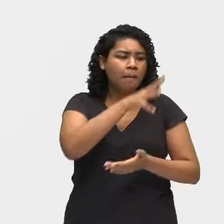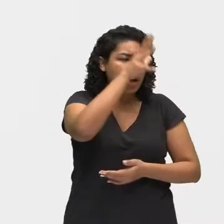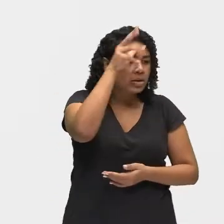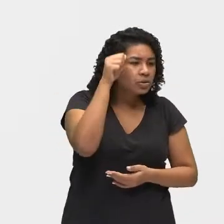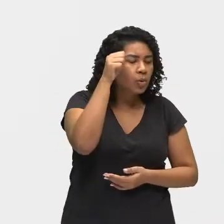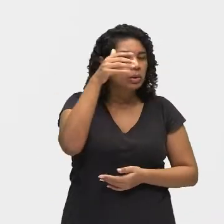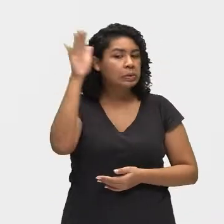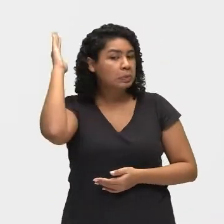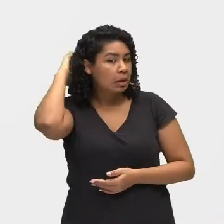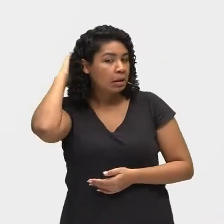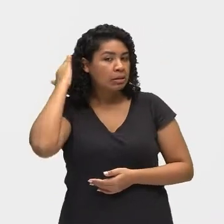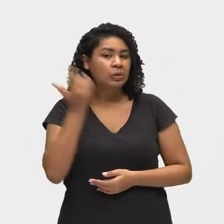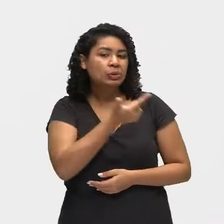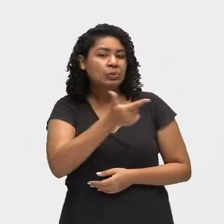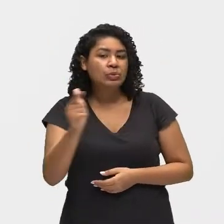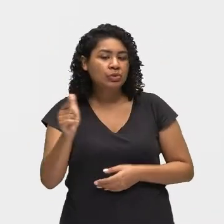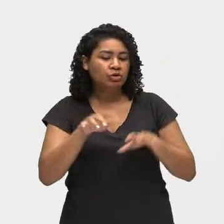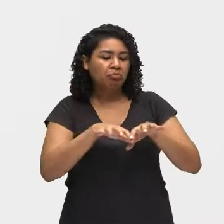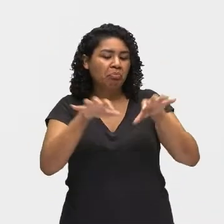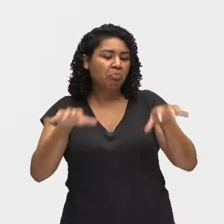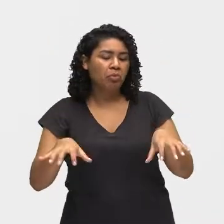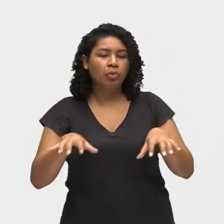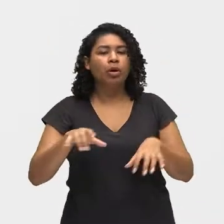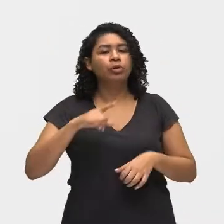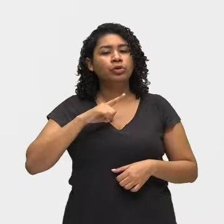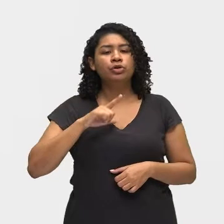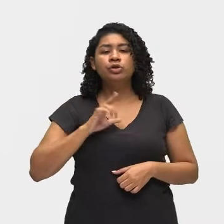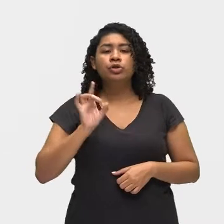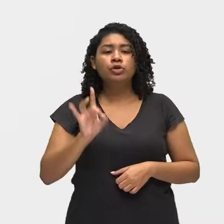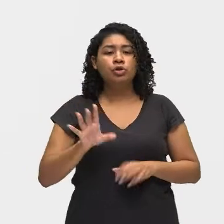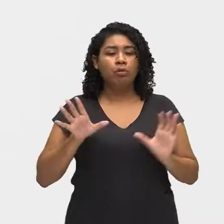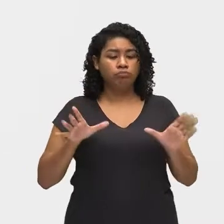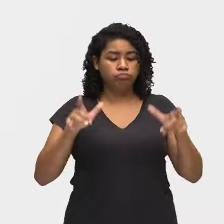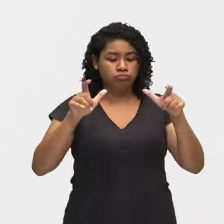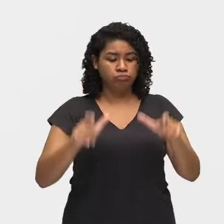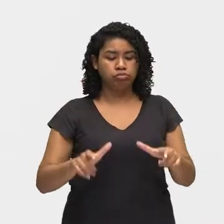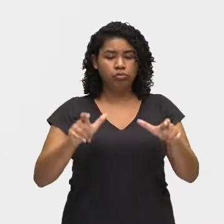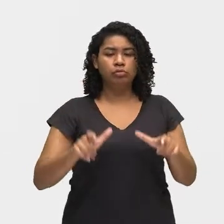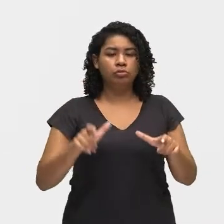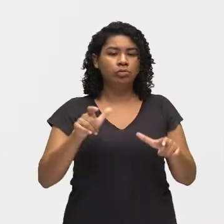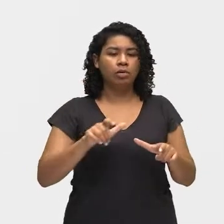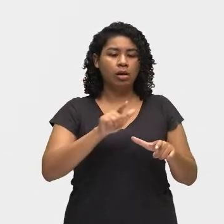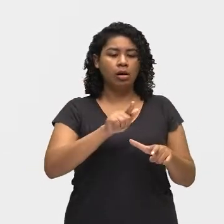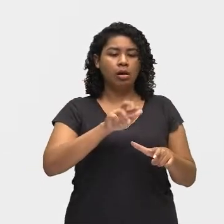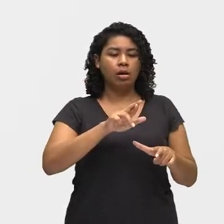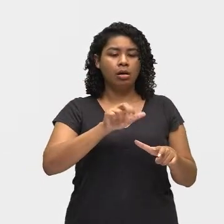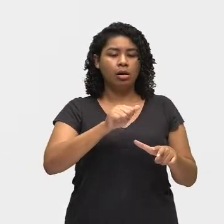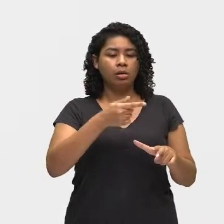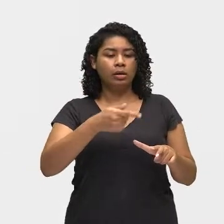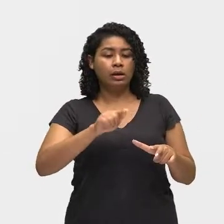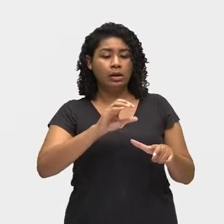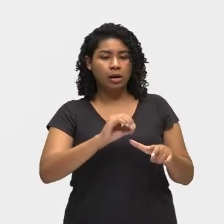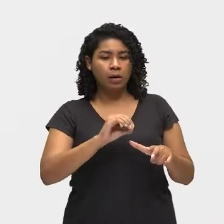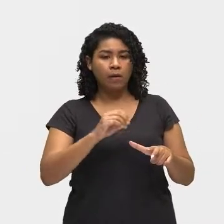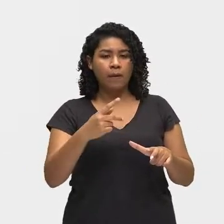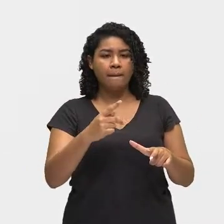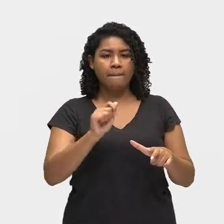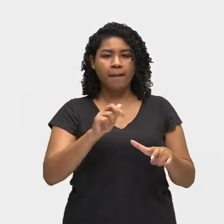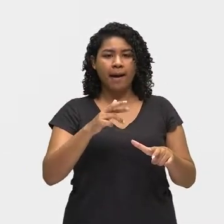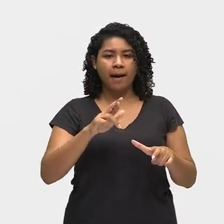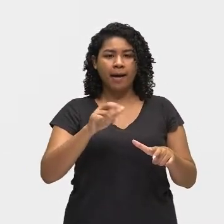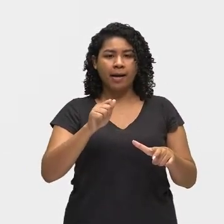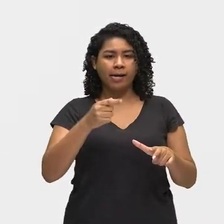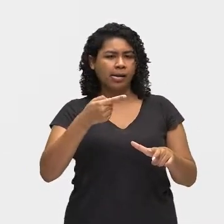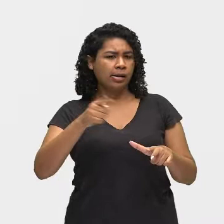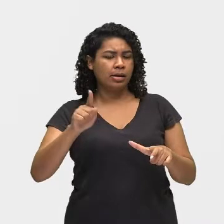estado do Amazonas ou Pará. Nós tínhamos ali a província do Grão-Pará, que englobava Maranhão, ali parte do Nordeste, né, pegando